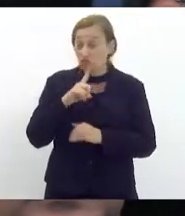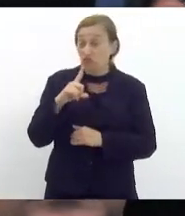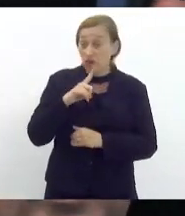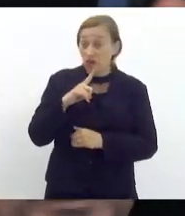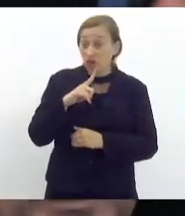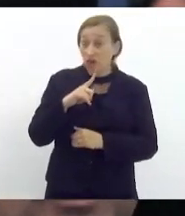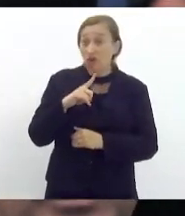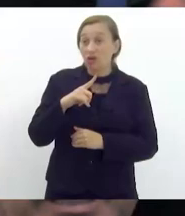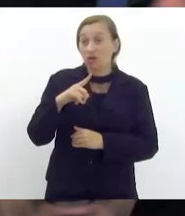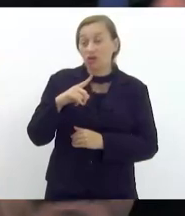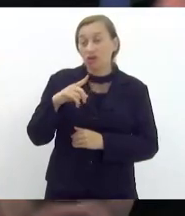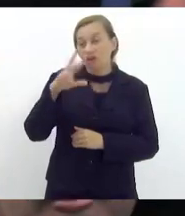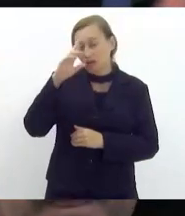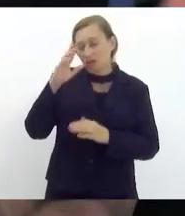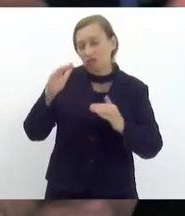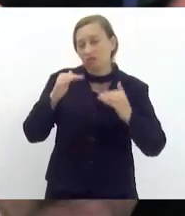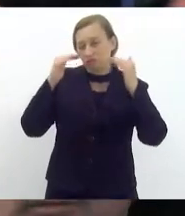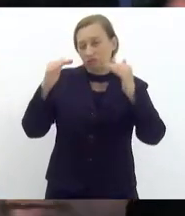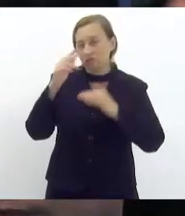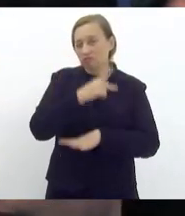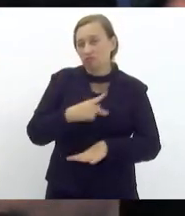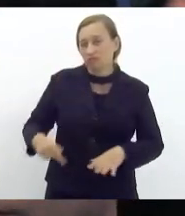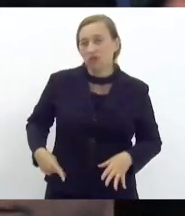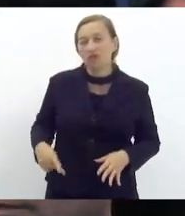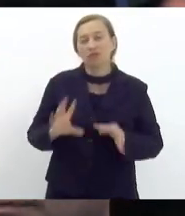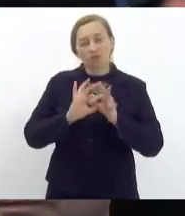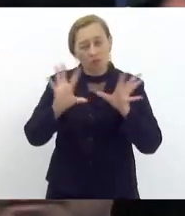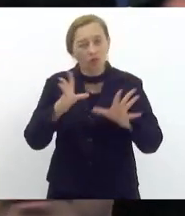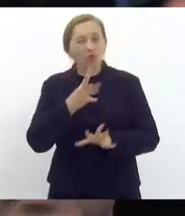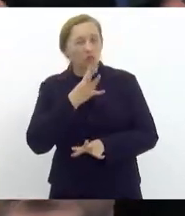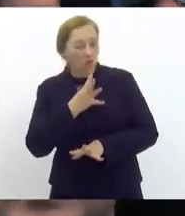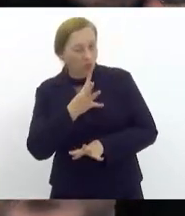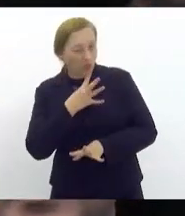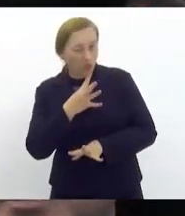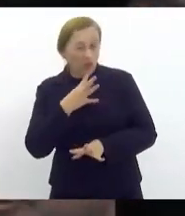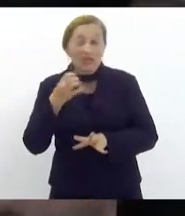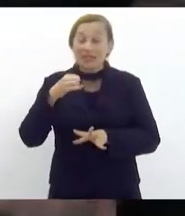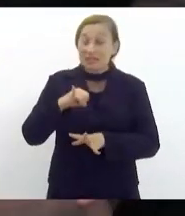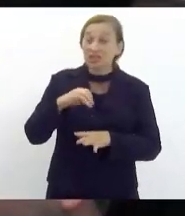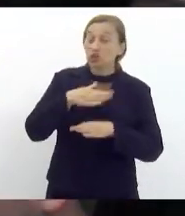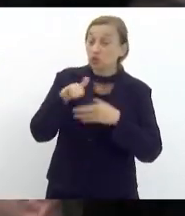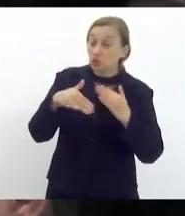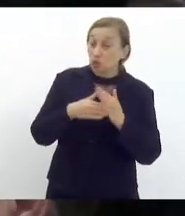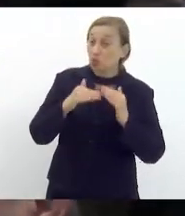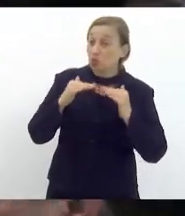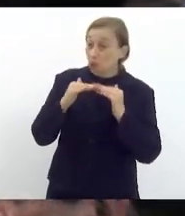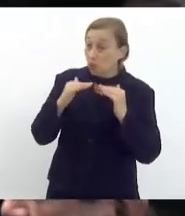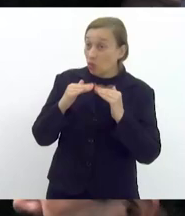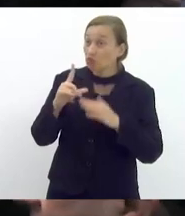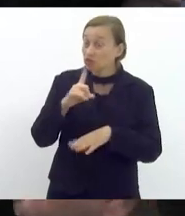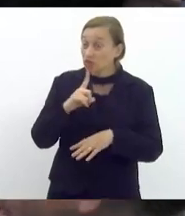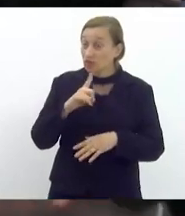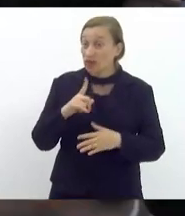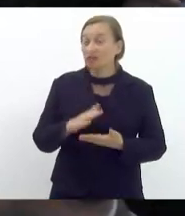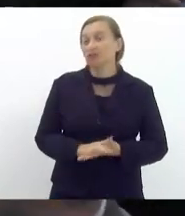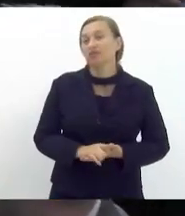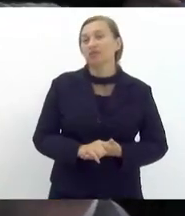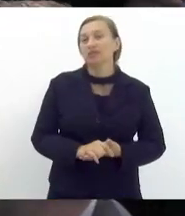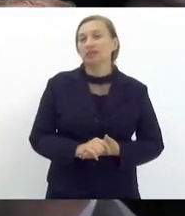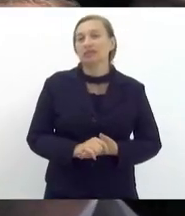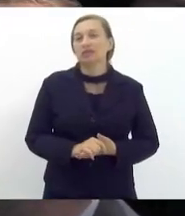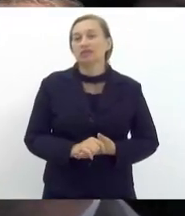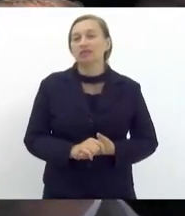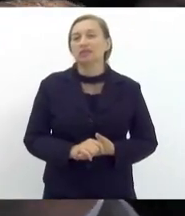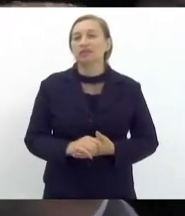vossa excelência é uma Democrata e nós todos reconhecemos se todos tivessem de acordo havendo